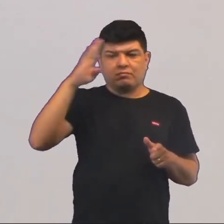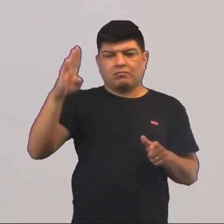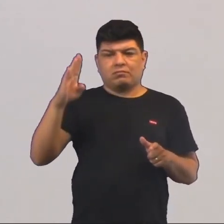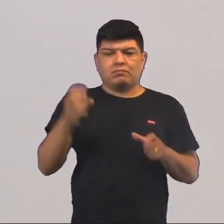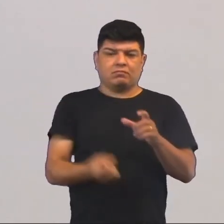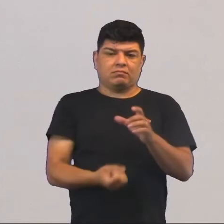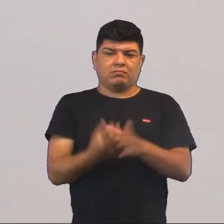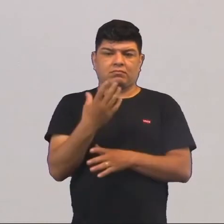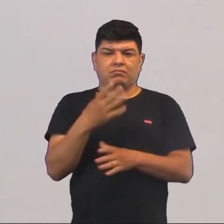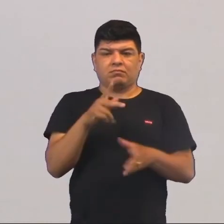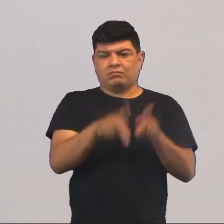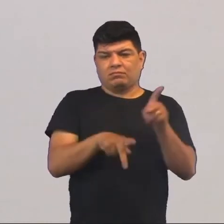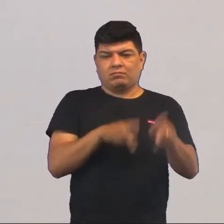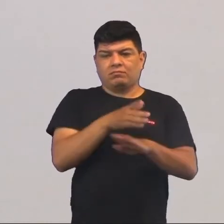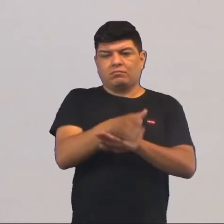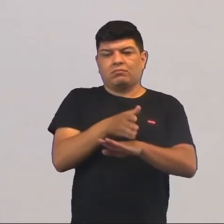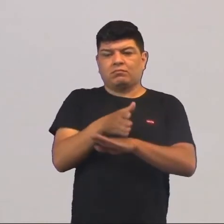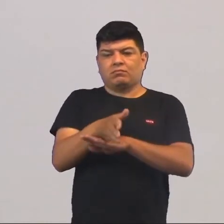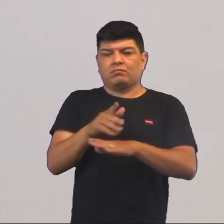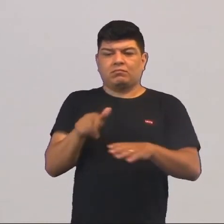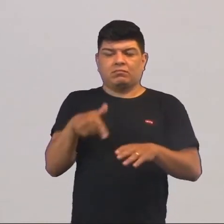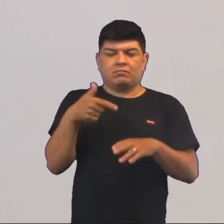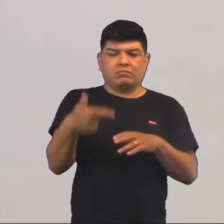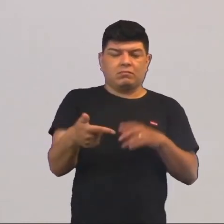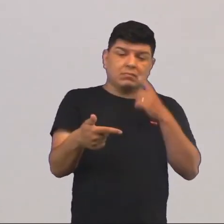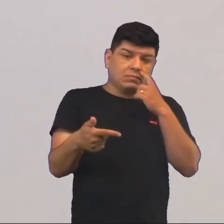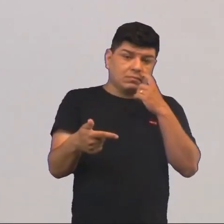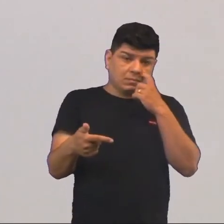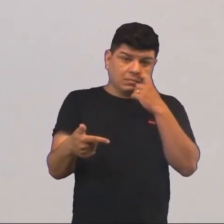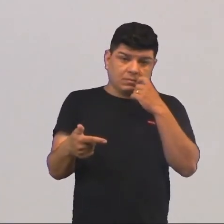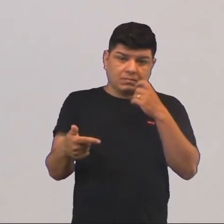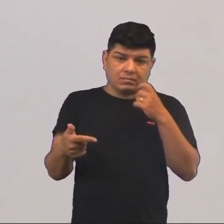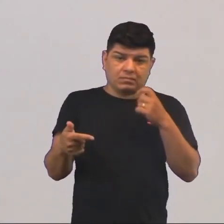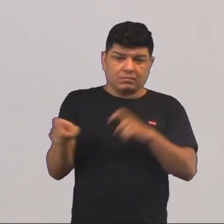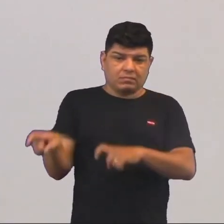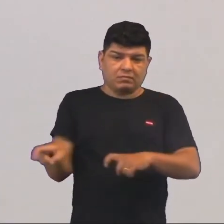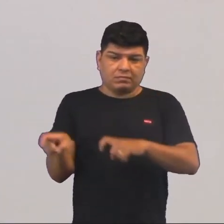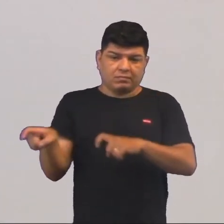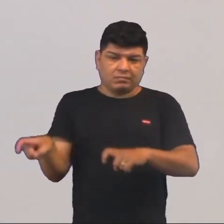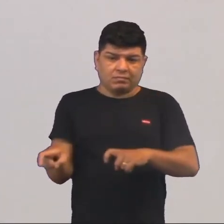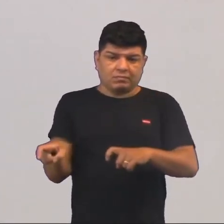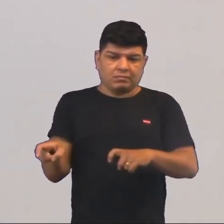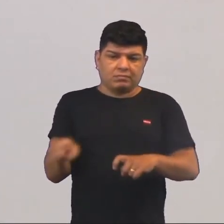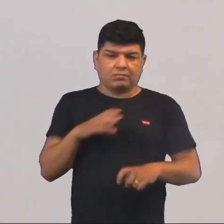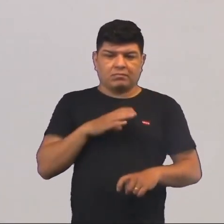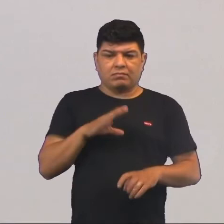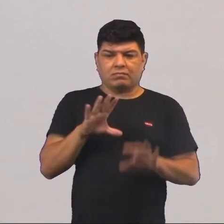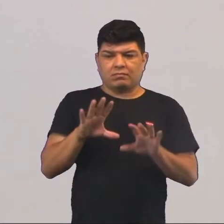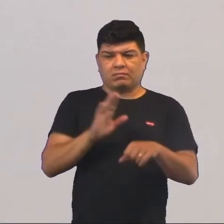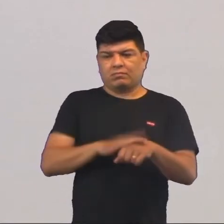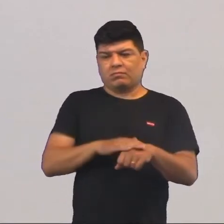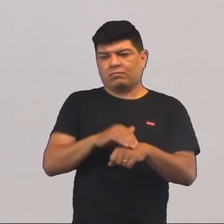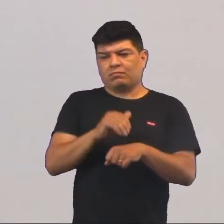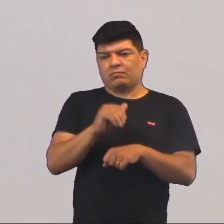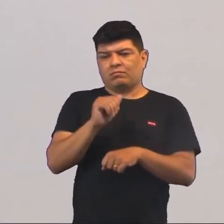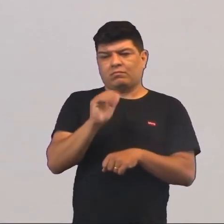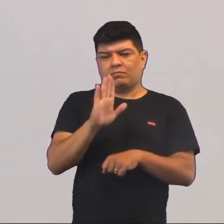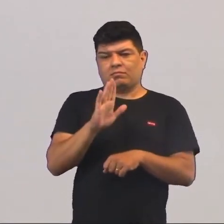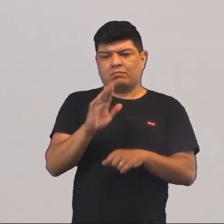ali formado pelos povos invasores e depois eles vão se ruralizando, se regionalizando ainda mais,